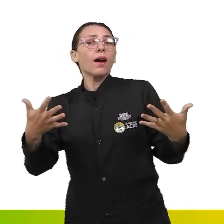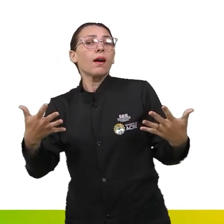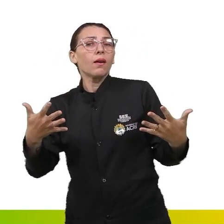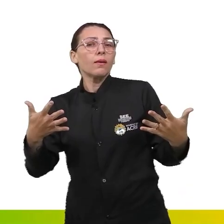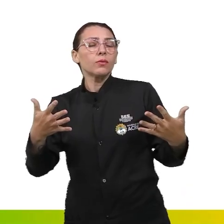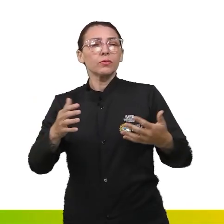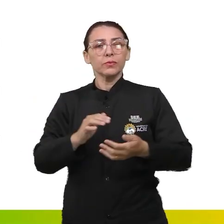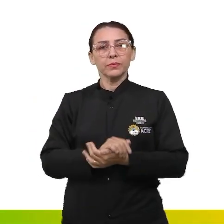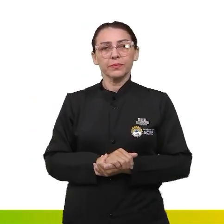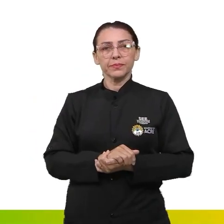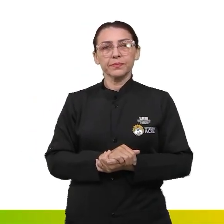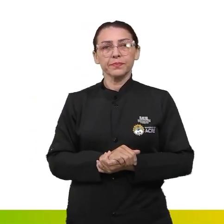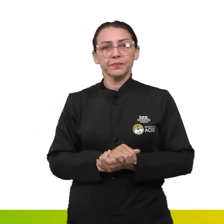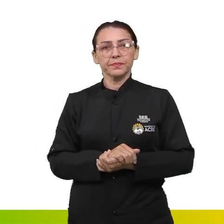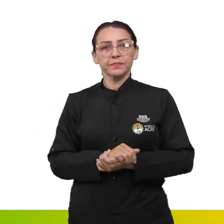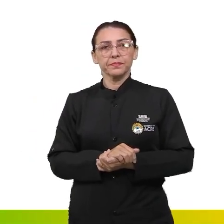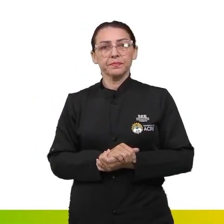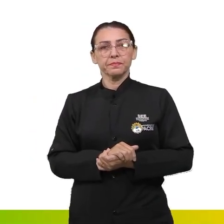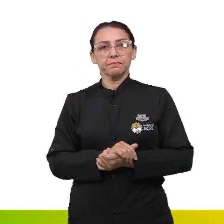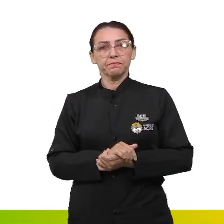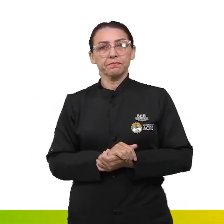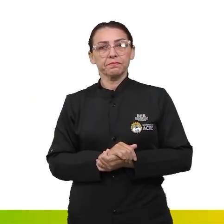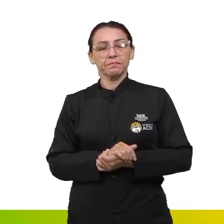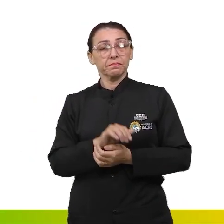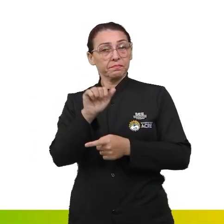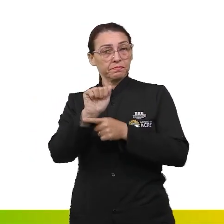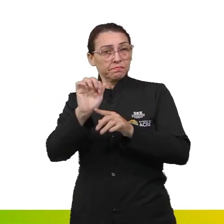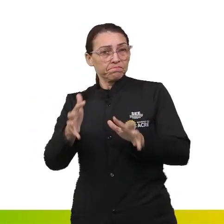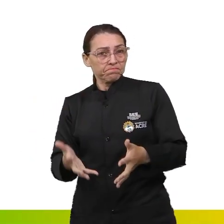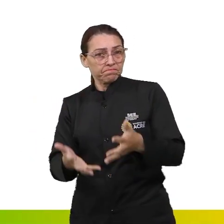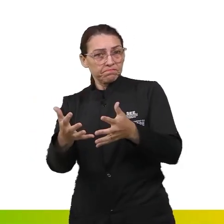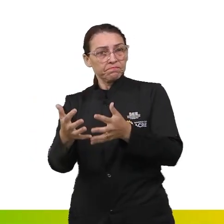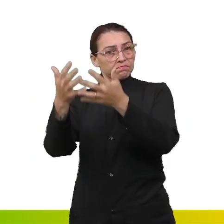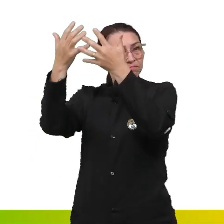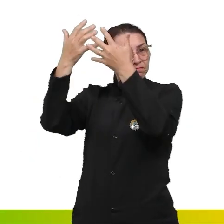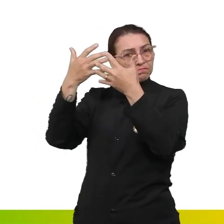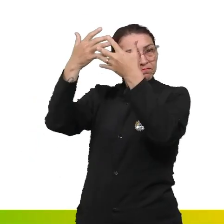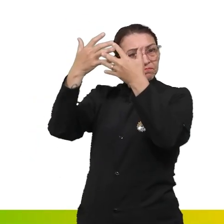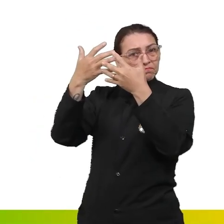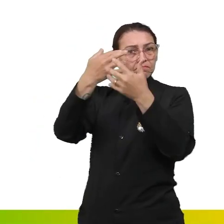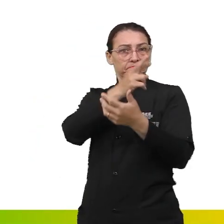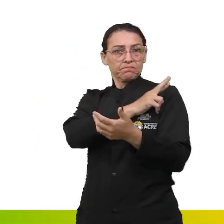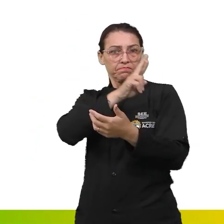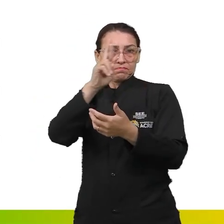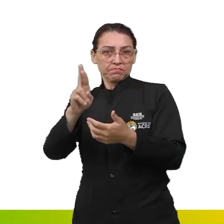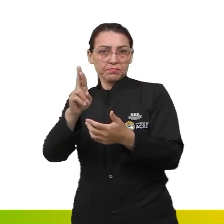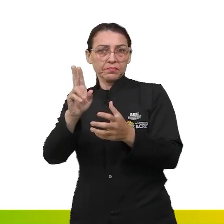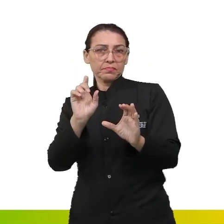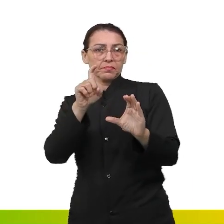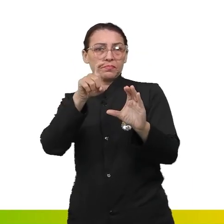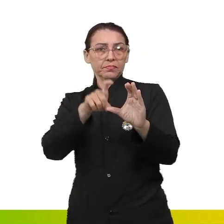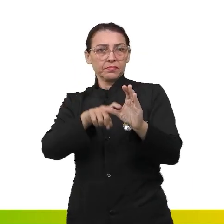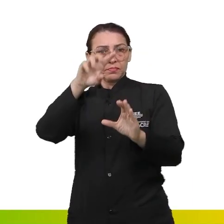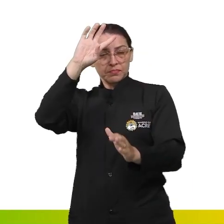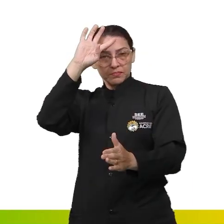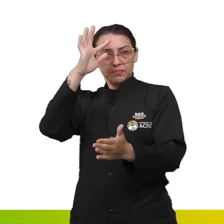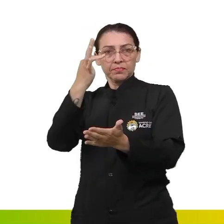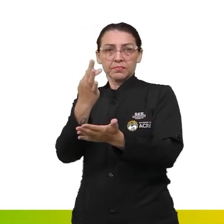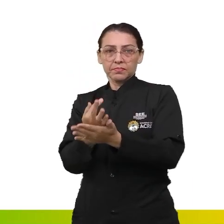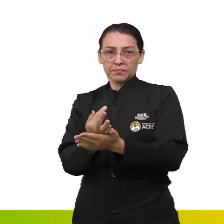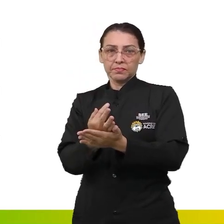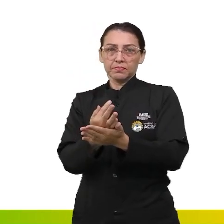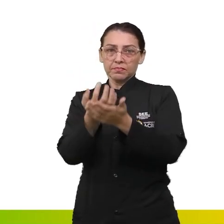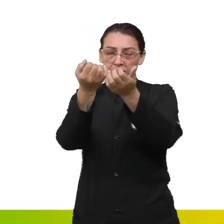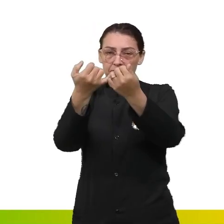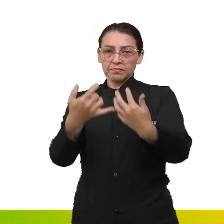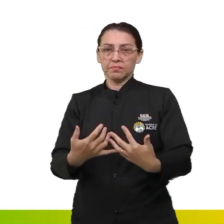Renascimento ao, letra A, estimular o pensamento mágico-religioso e a dependência